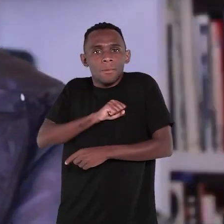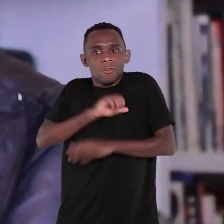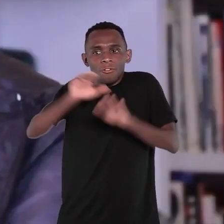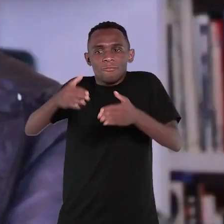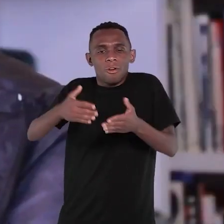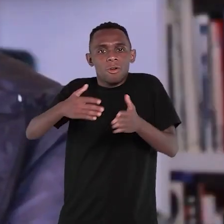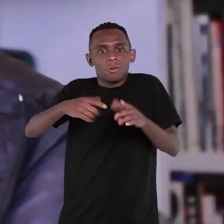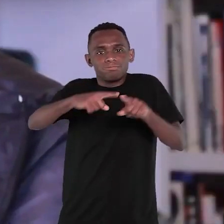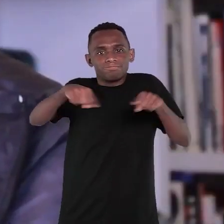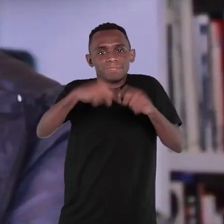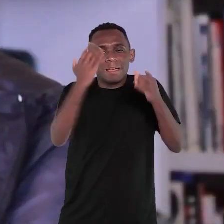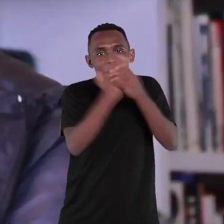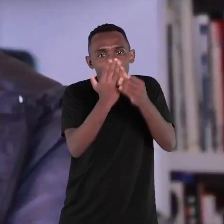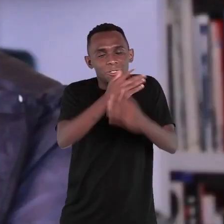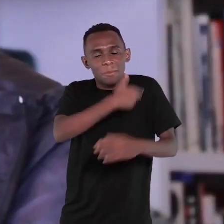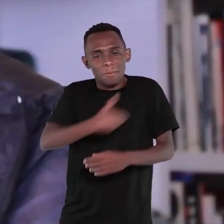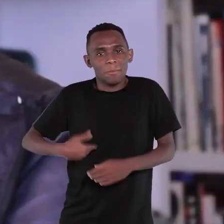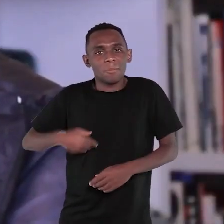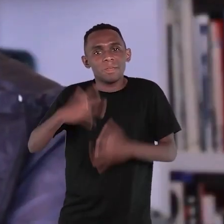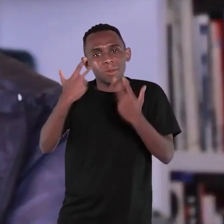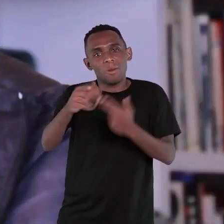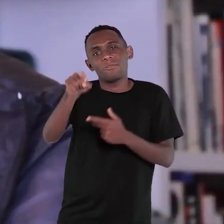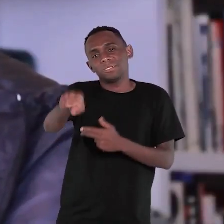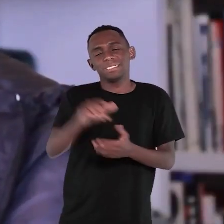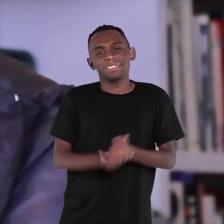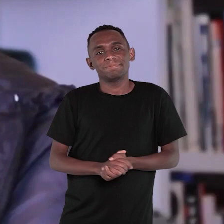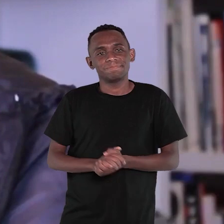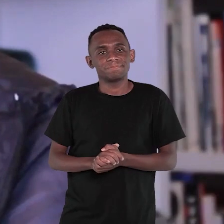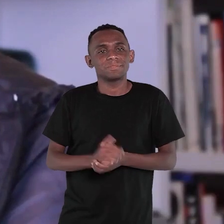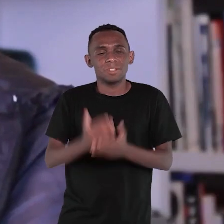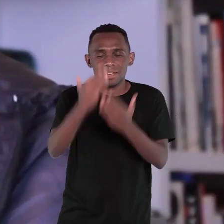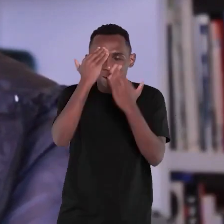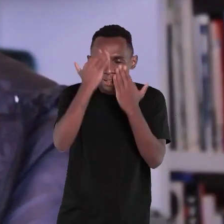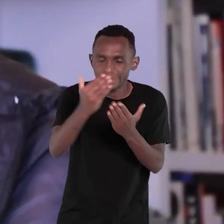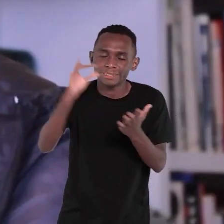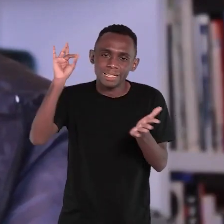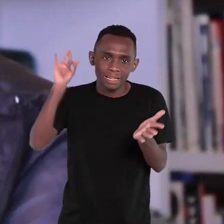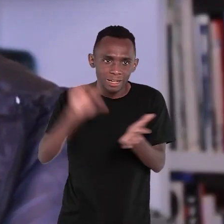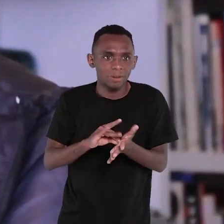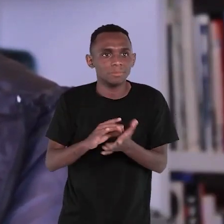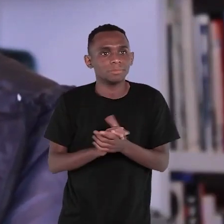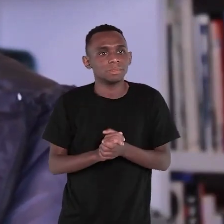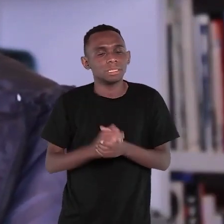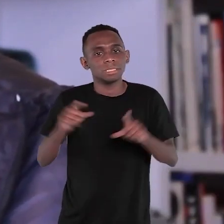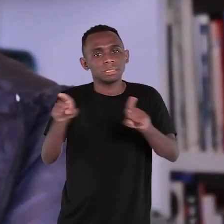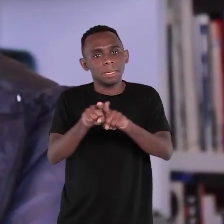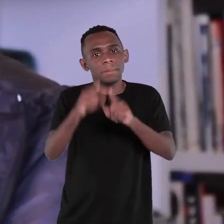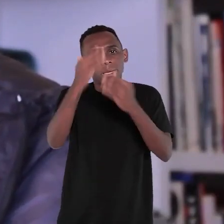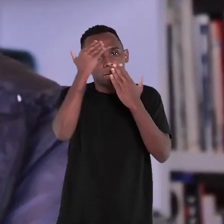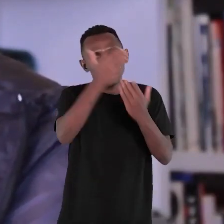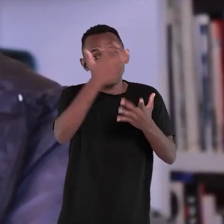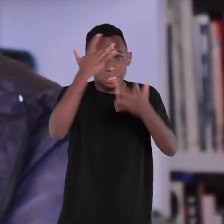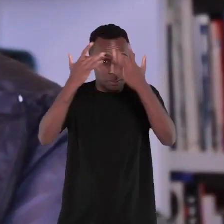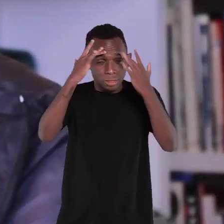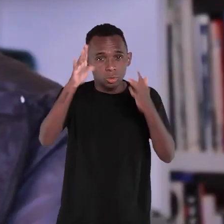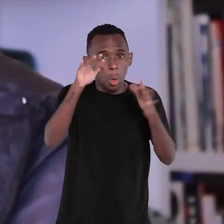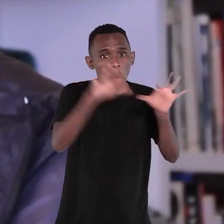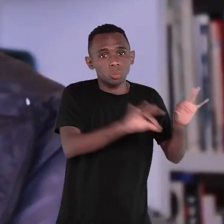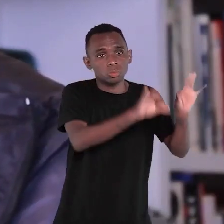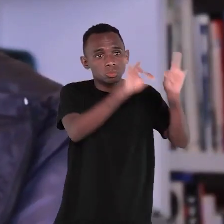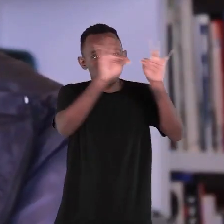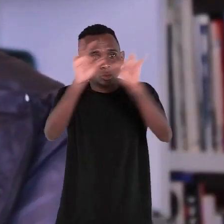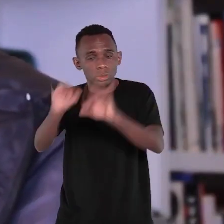paixão pela biblioteca pública como você, viu, Pierre? Eu tenho que te agradecer muito. Agradeço às pessoas que